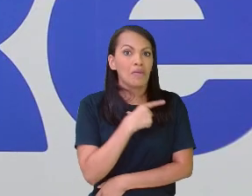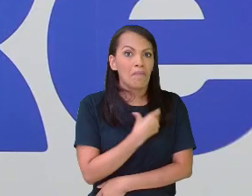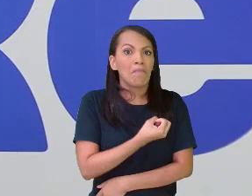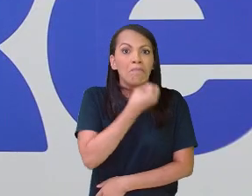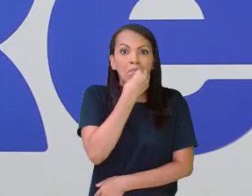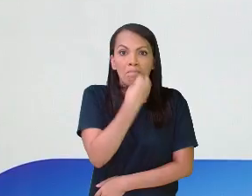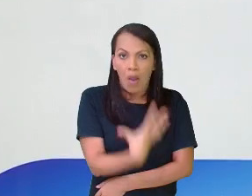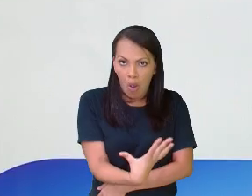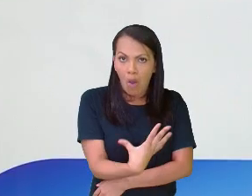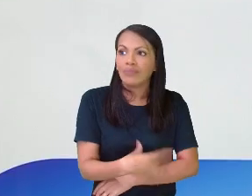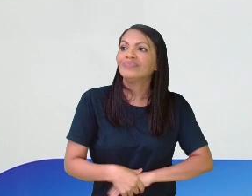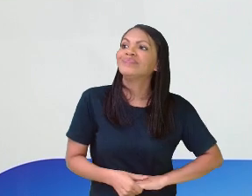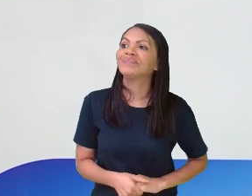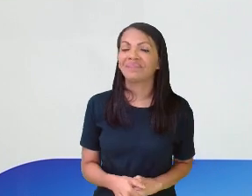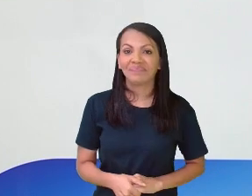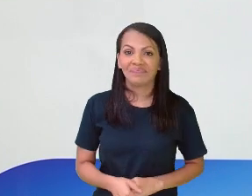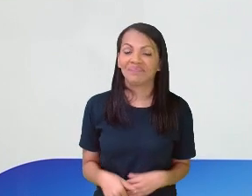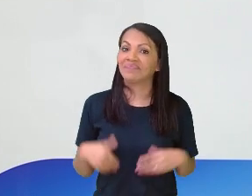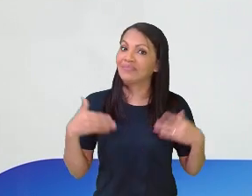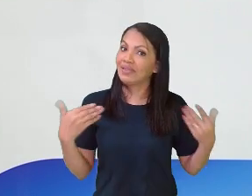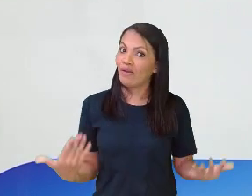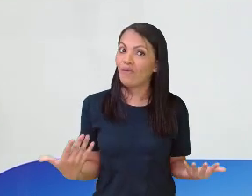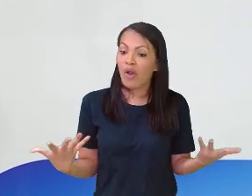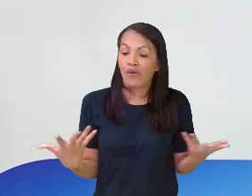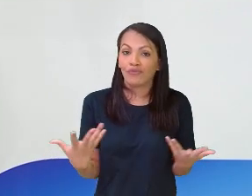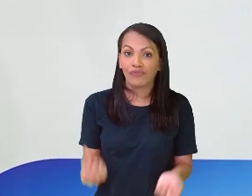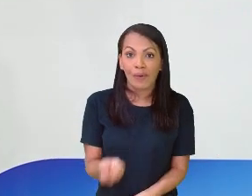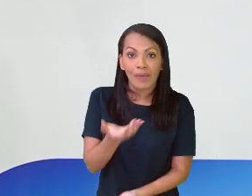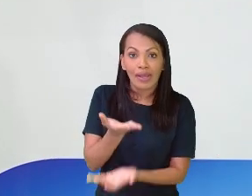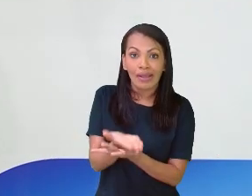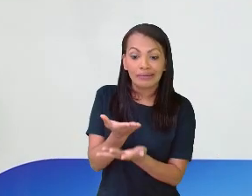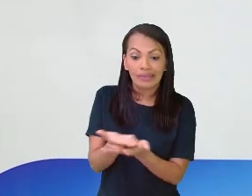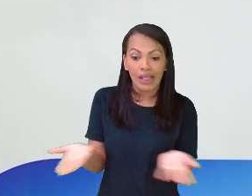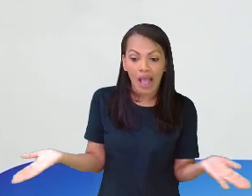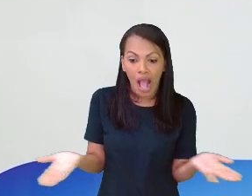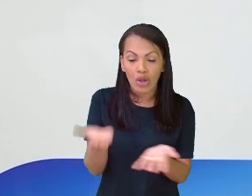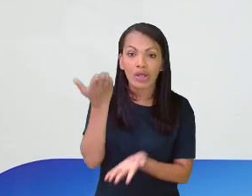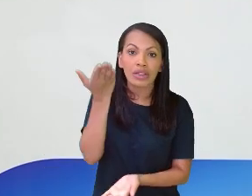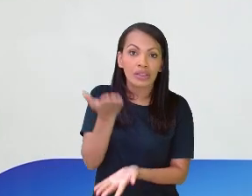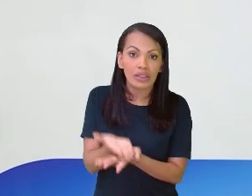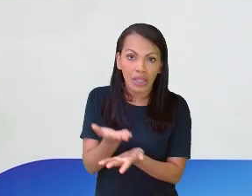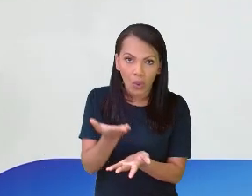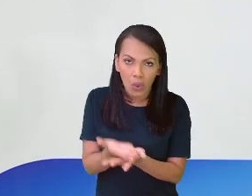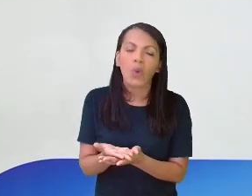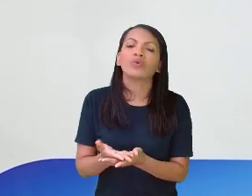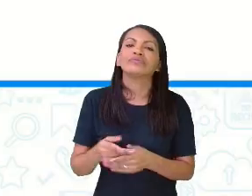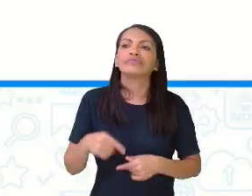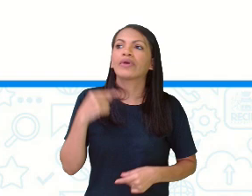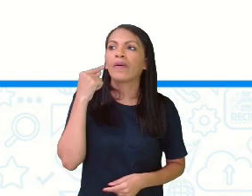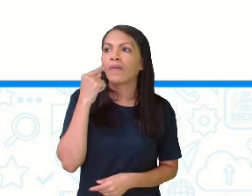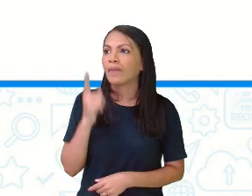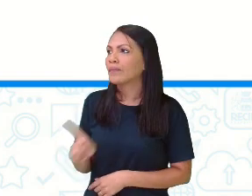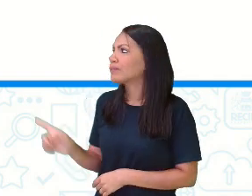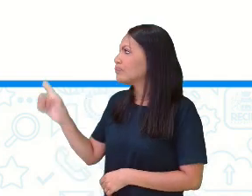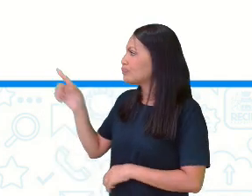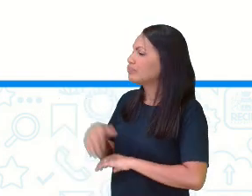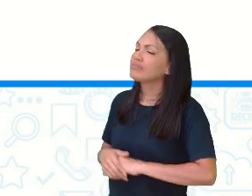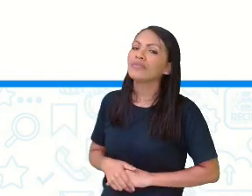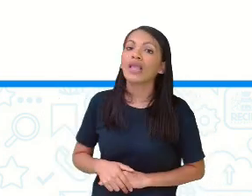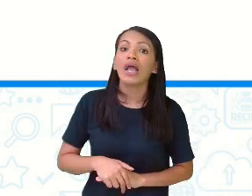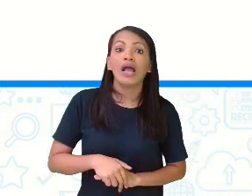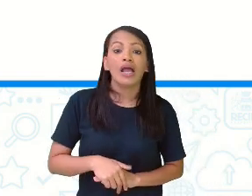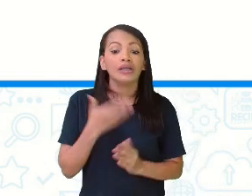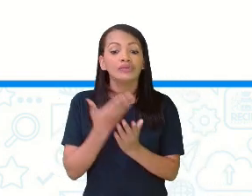Isso mesmo. E aí, olha, a gente vai estudar na aula de hoje leitura e compreensão textual, porque isso é importante